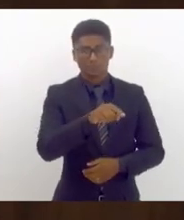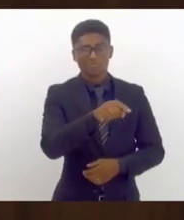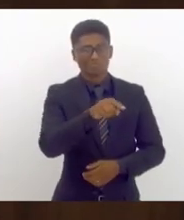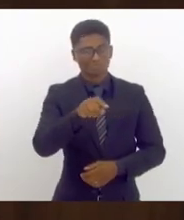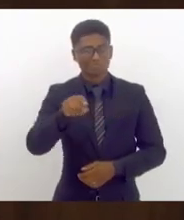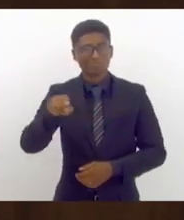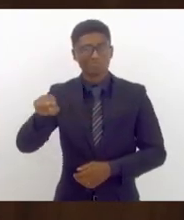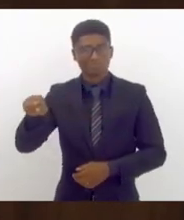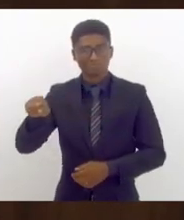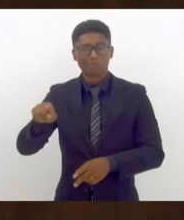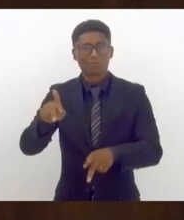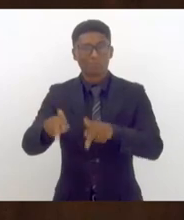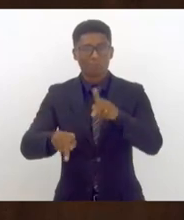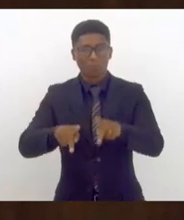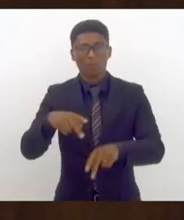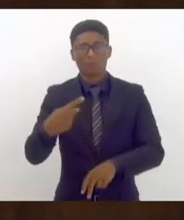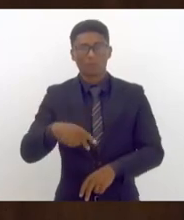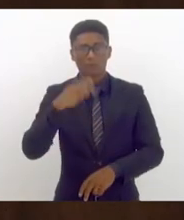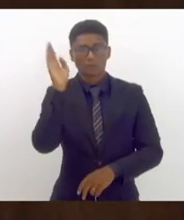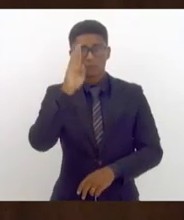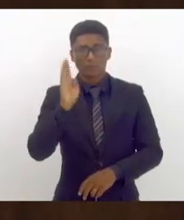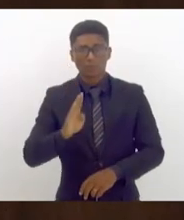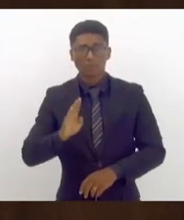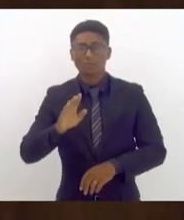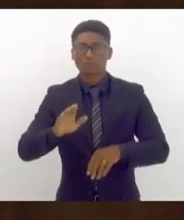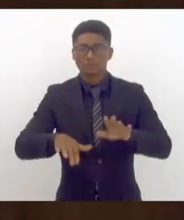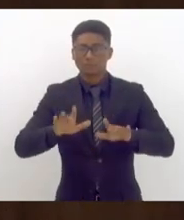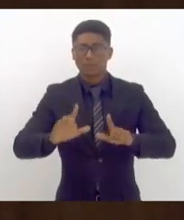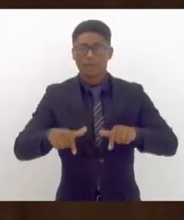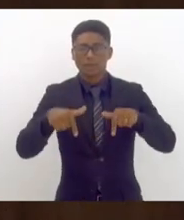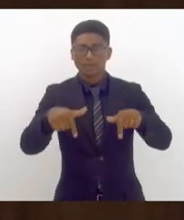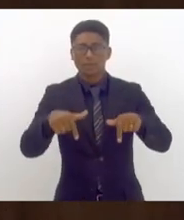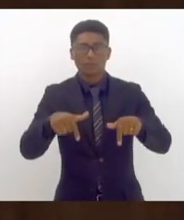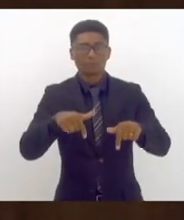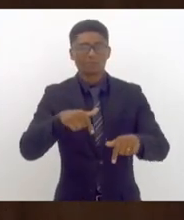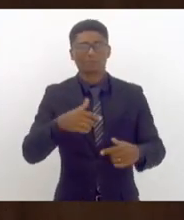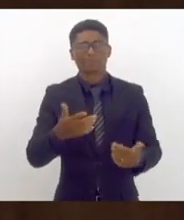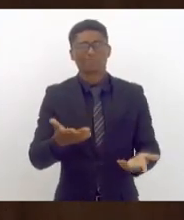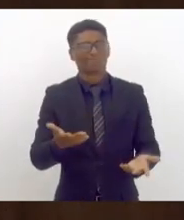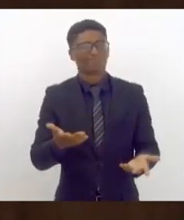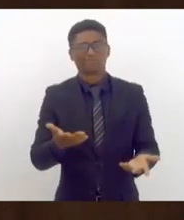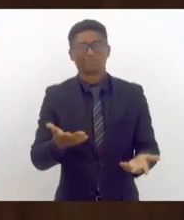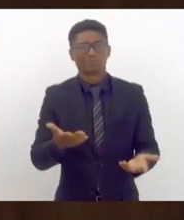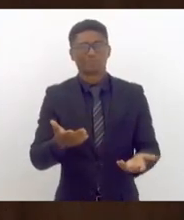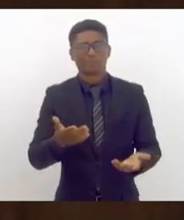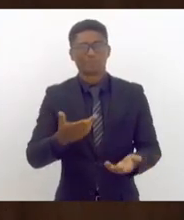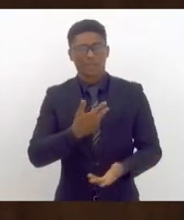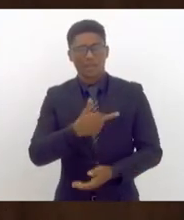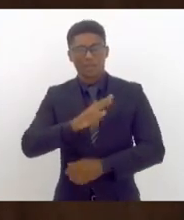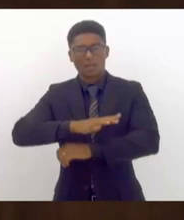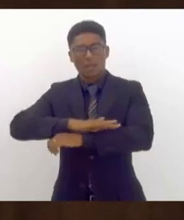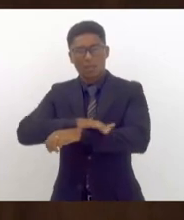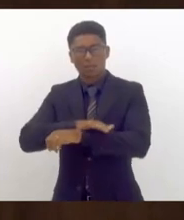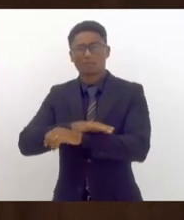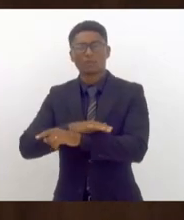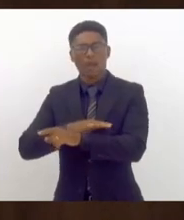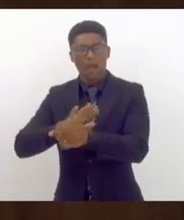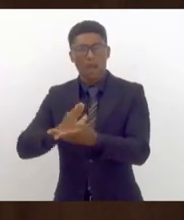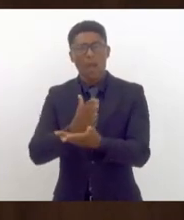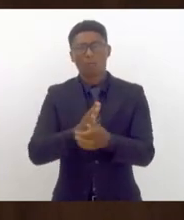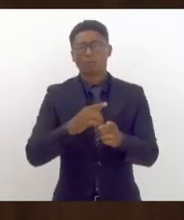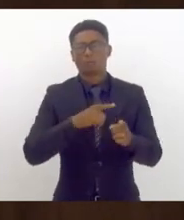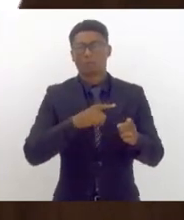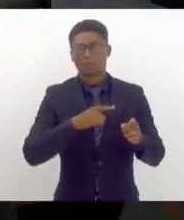triste do povo brasileiro, do povo fluminense, que é exatamente a intolerância e o racismo religioso.